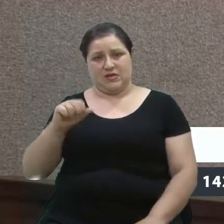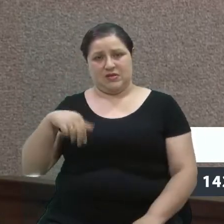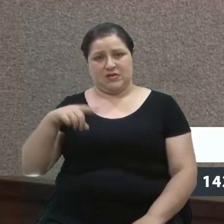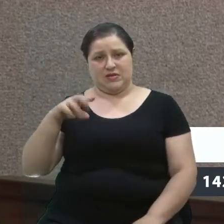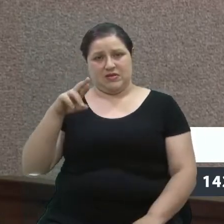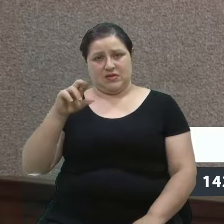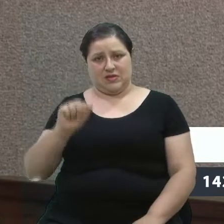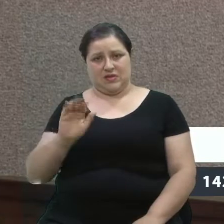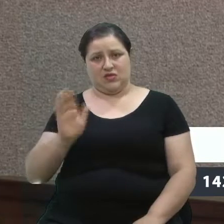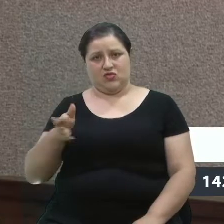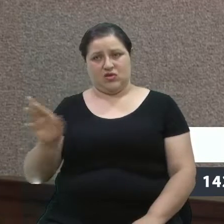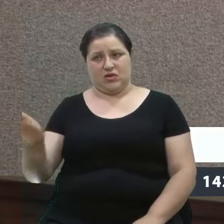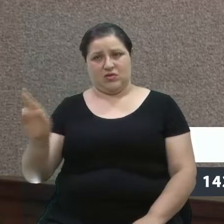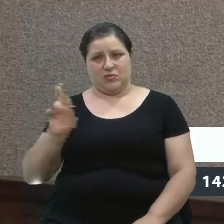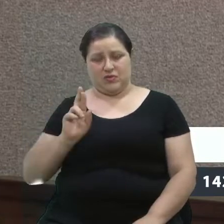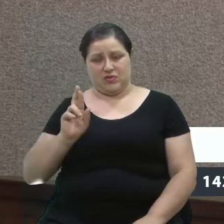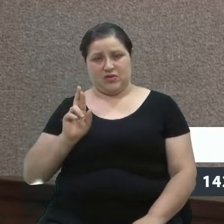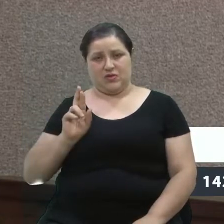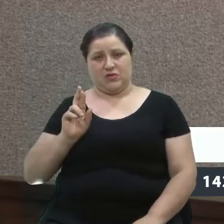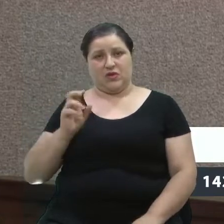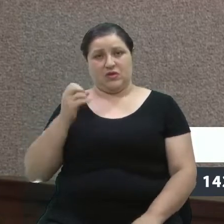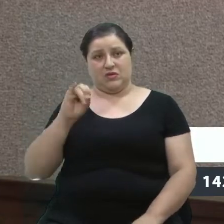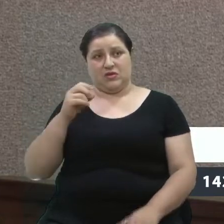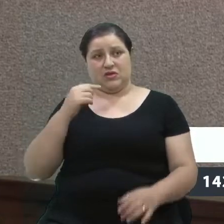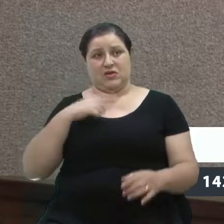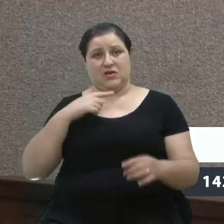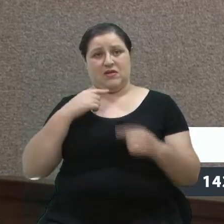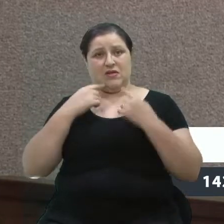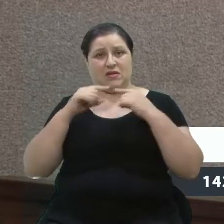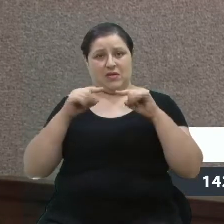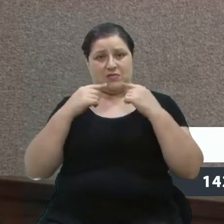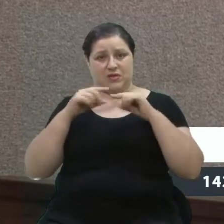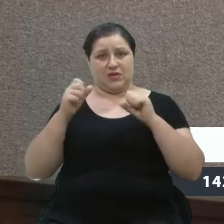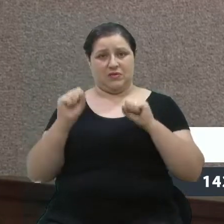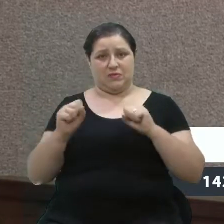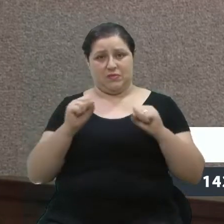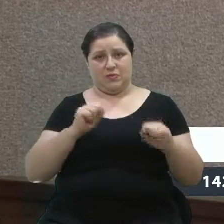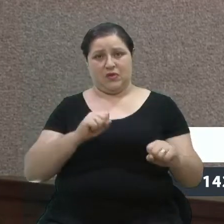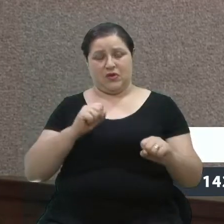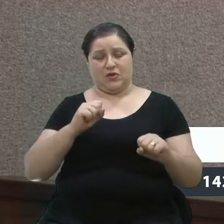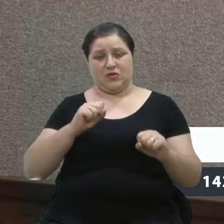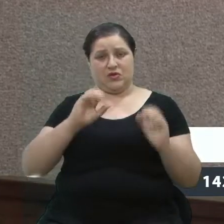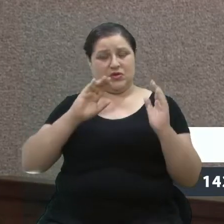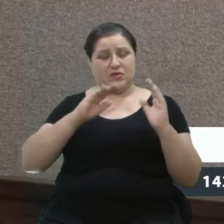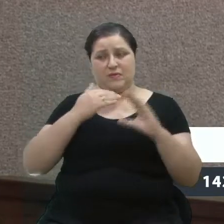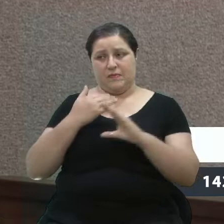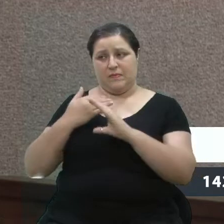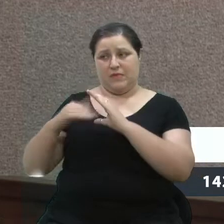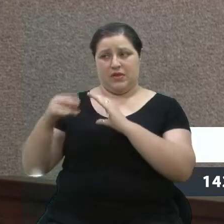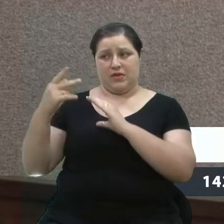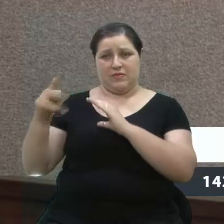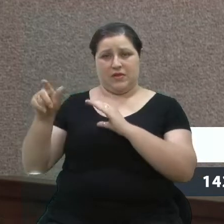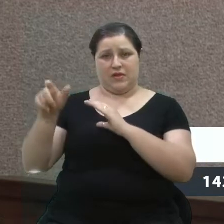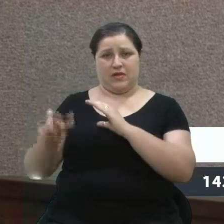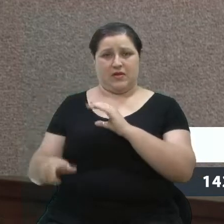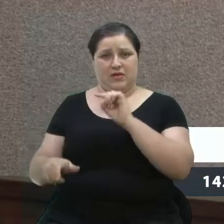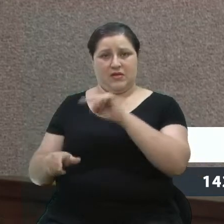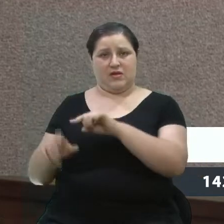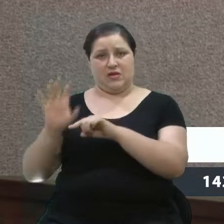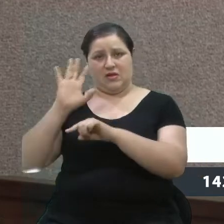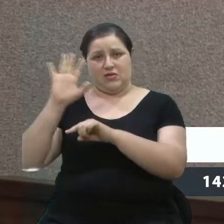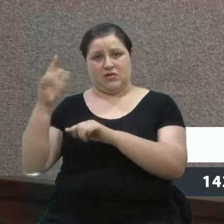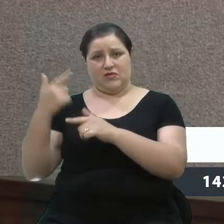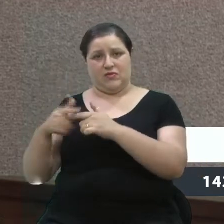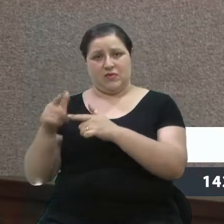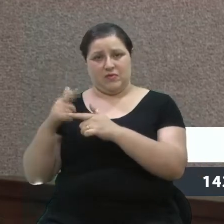Marisol, dizendo que para quem tiver qualquer tipo de reclamação, pode encaminhar exclusivamente para ela, que ela vai estar resolvendo esse problema